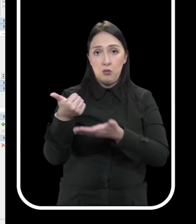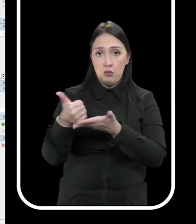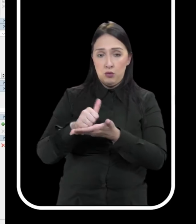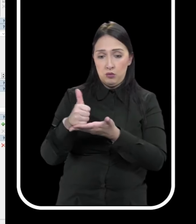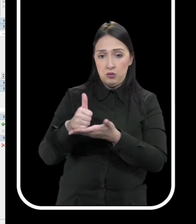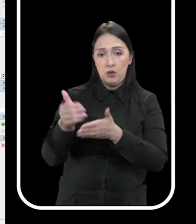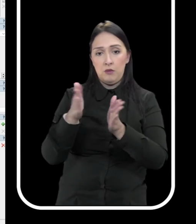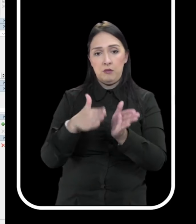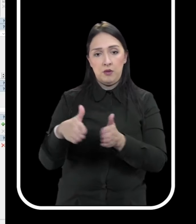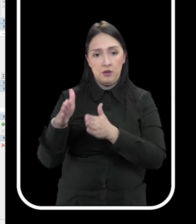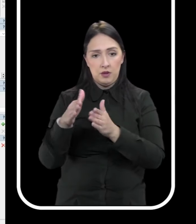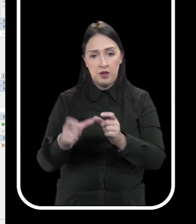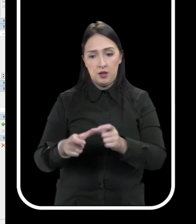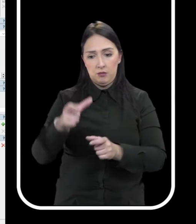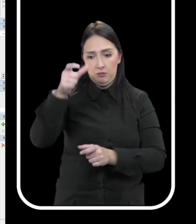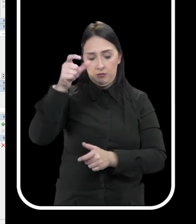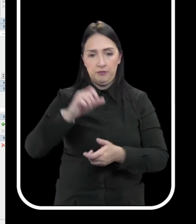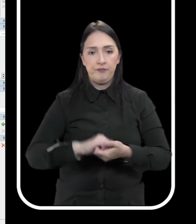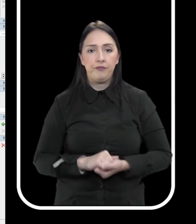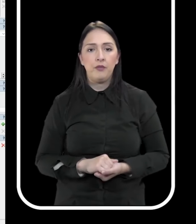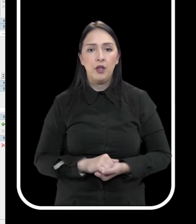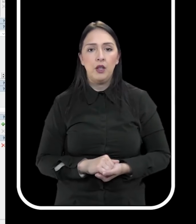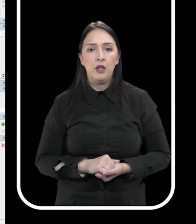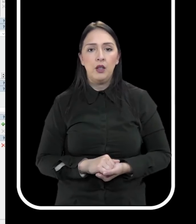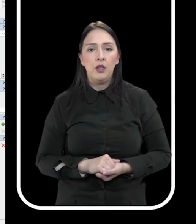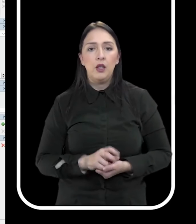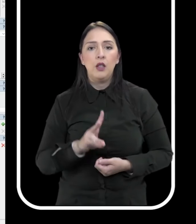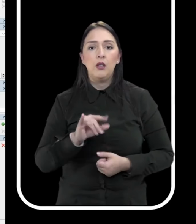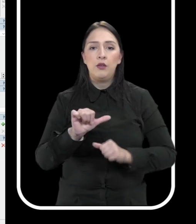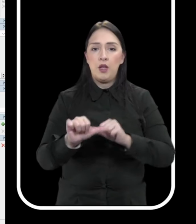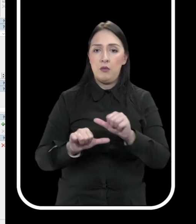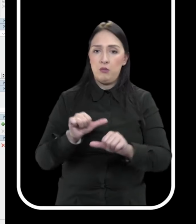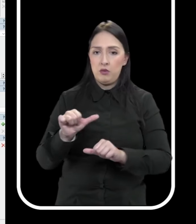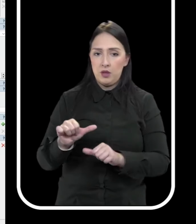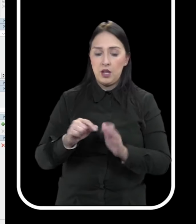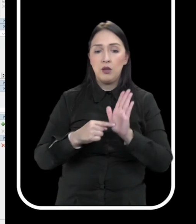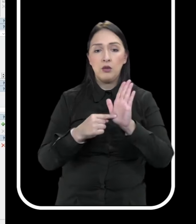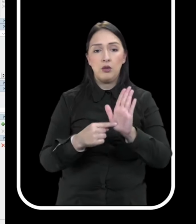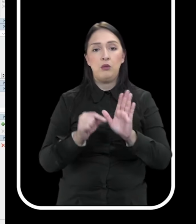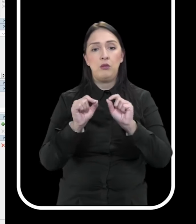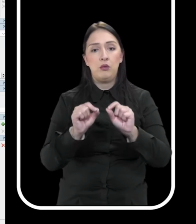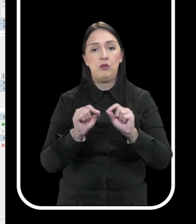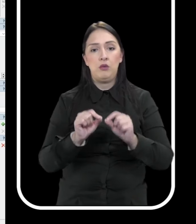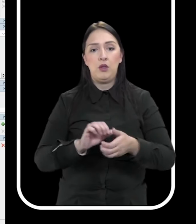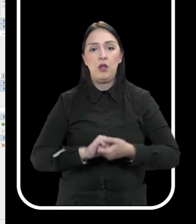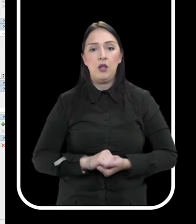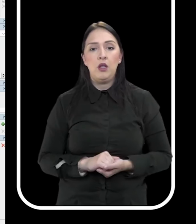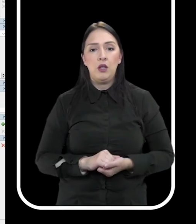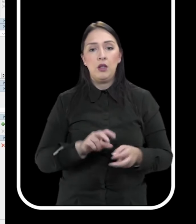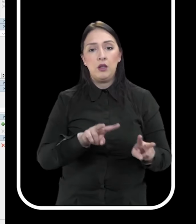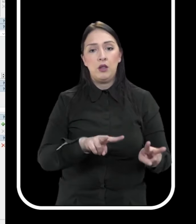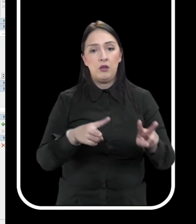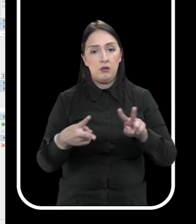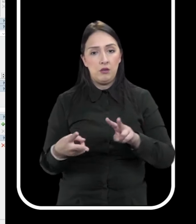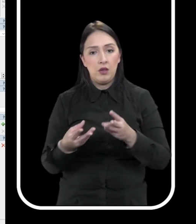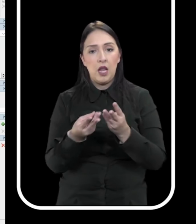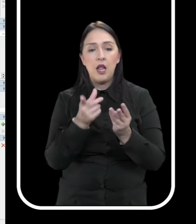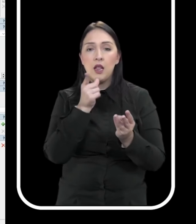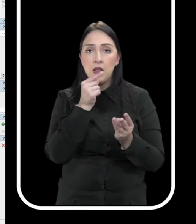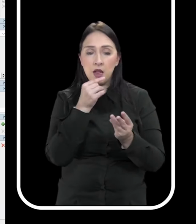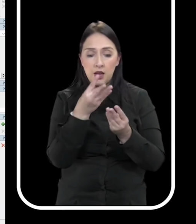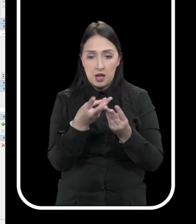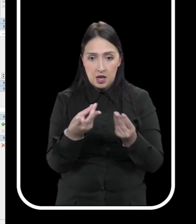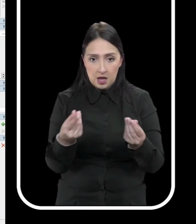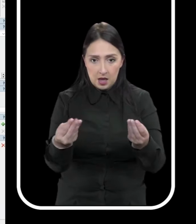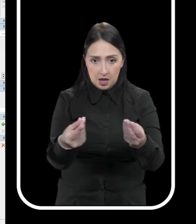é um controle do processo, ele fundido, ele vai ser transmitido através de uma transferência de